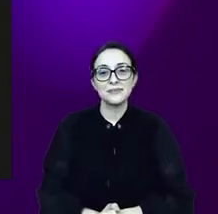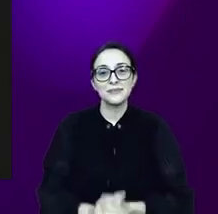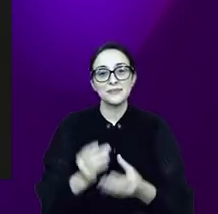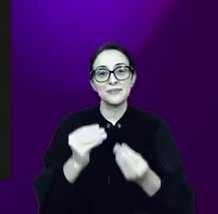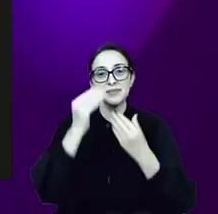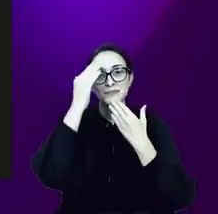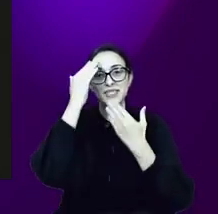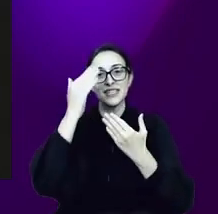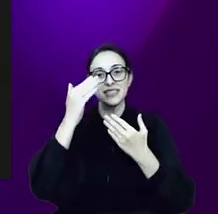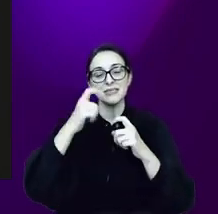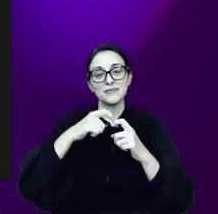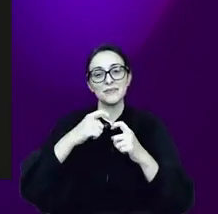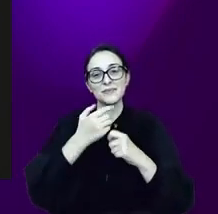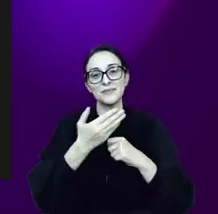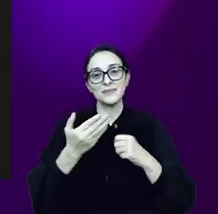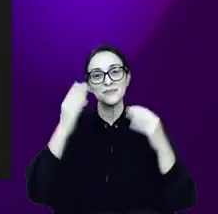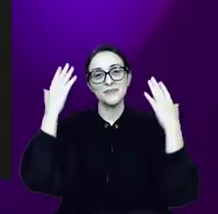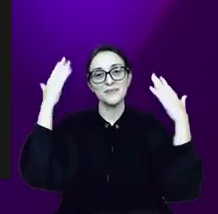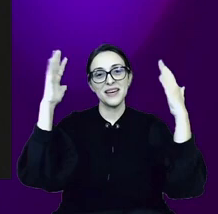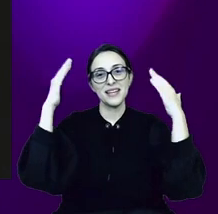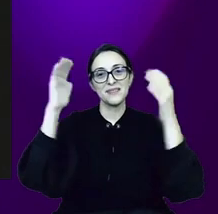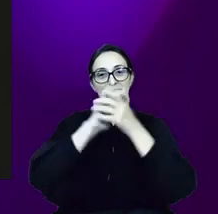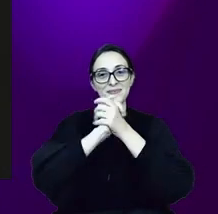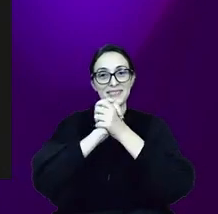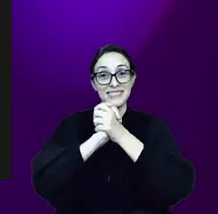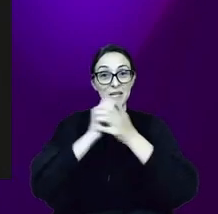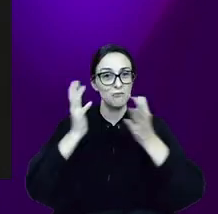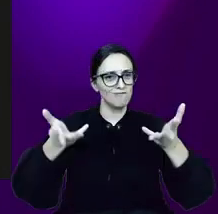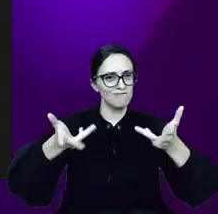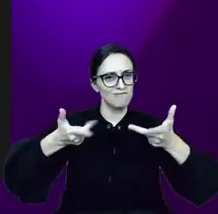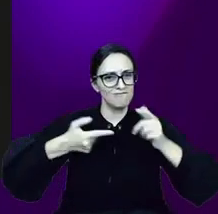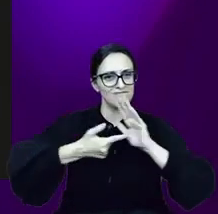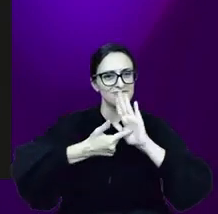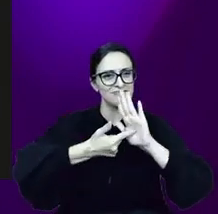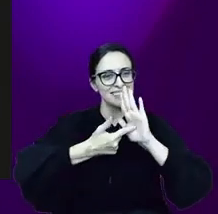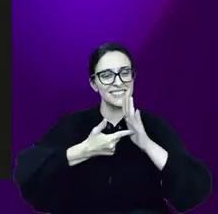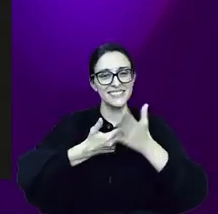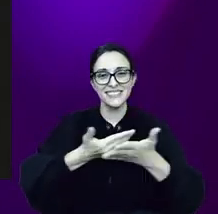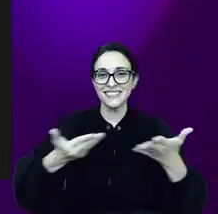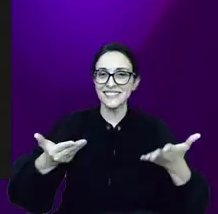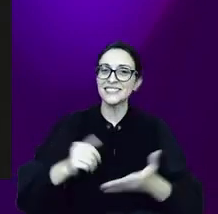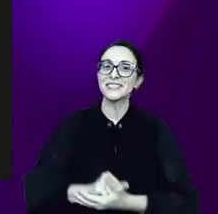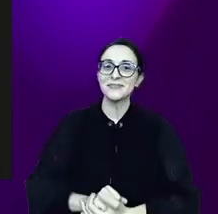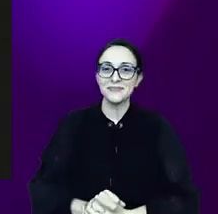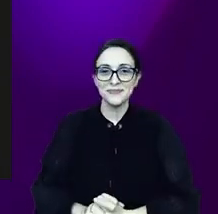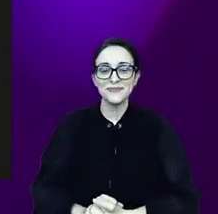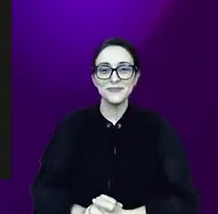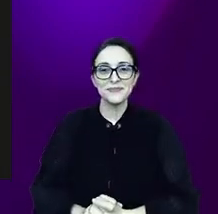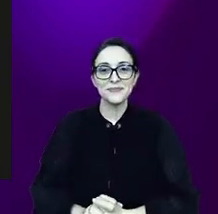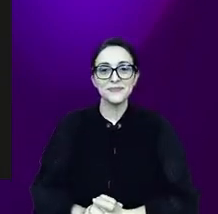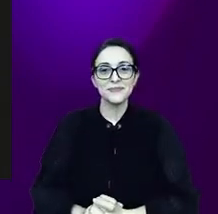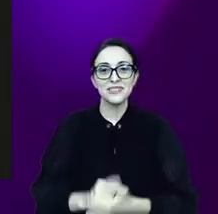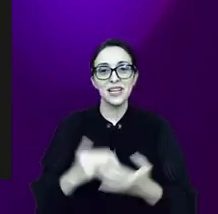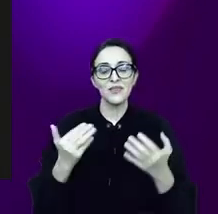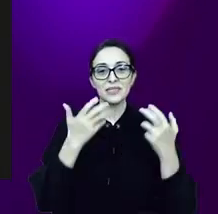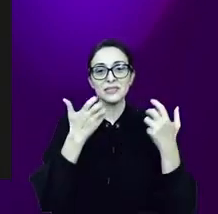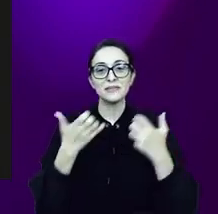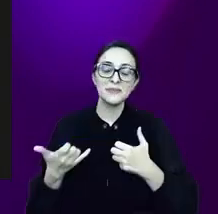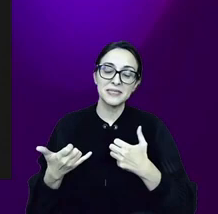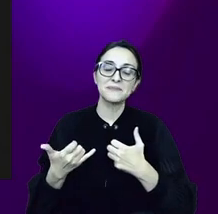Obrigado, doutor. Parabéns pela brilhante apresentação do Dr. Wellington. E vamos falar aqui